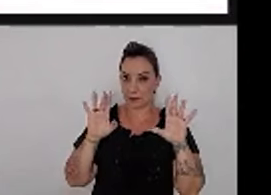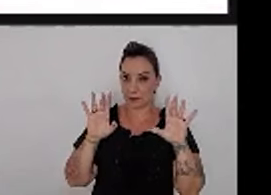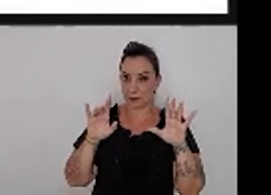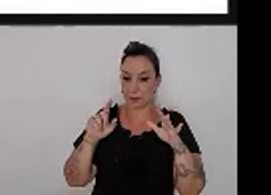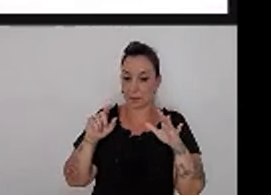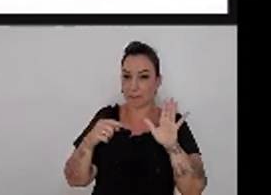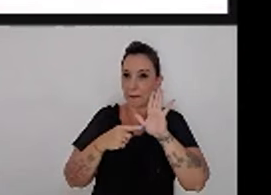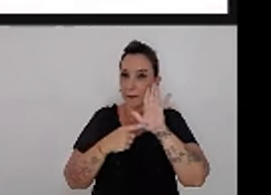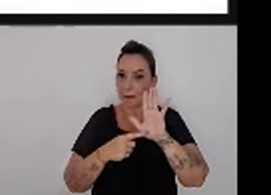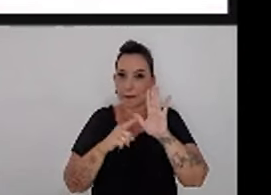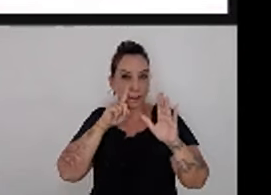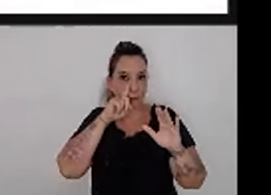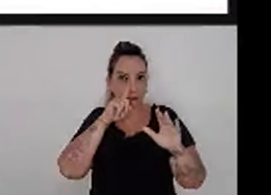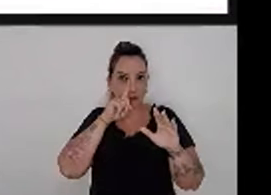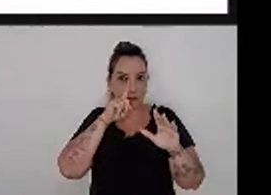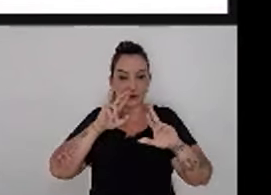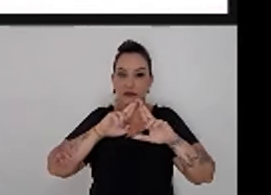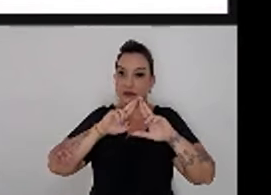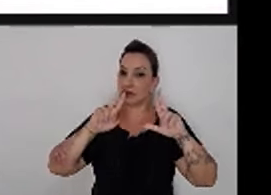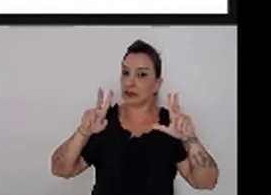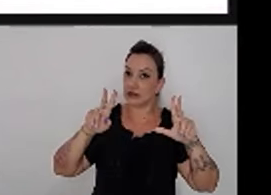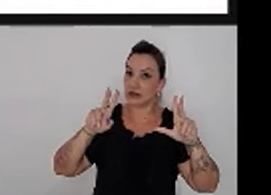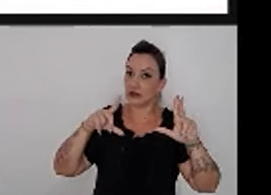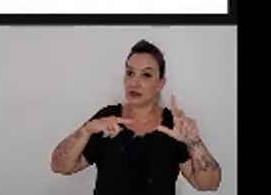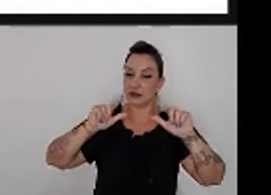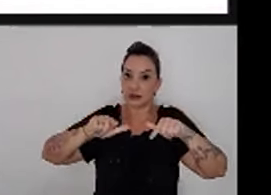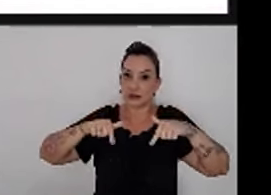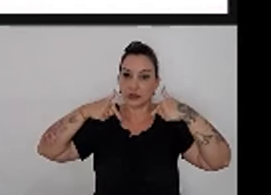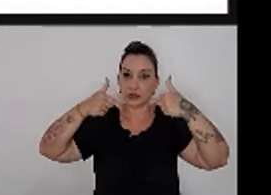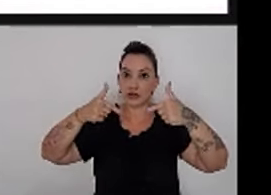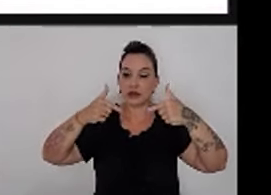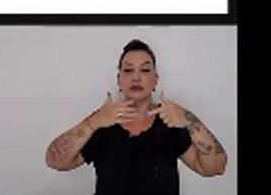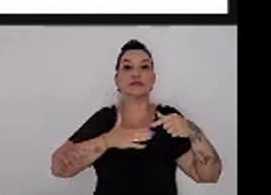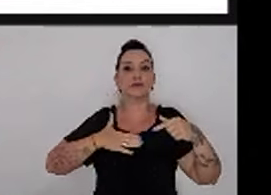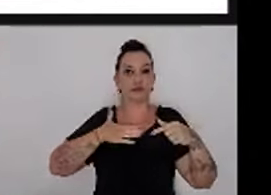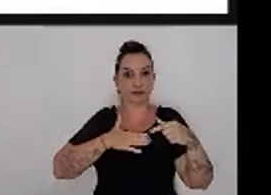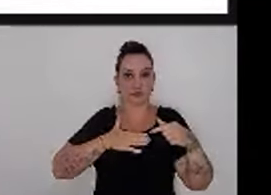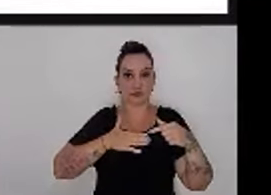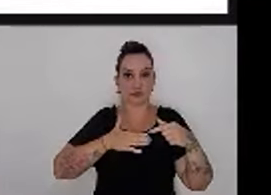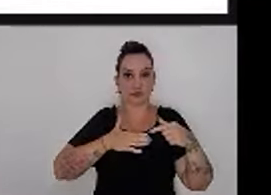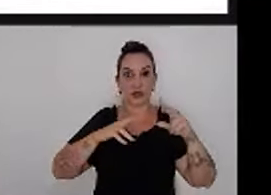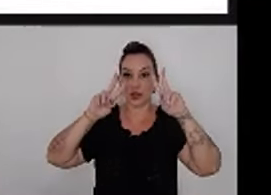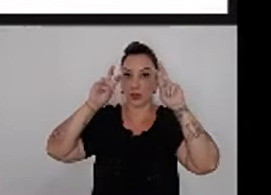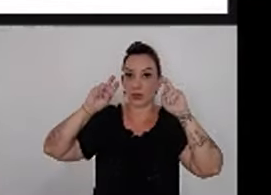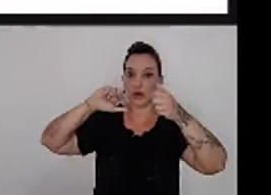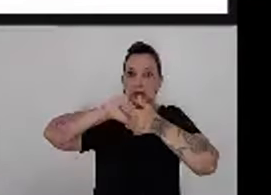especialmente ao assinalar que o risco, diferença, transgressão e prazer